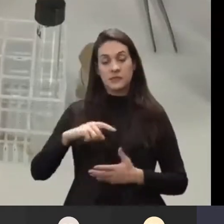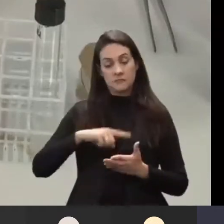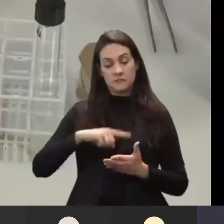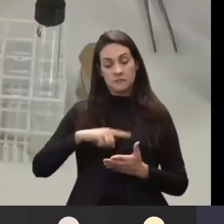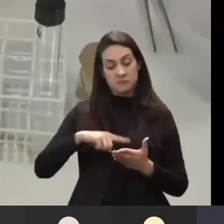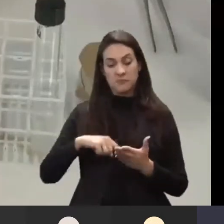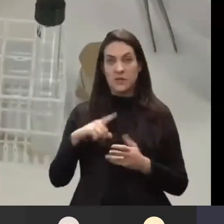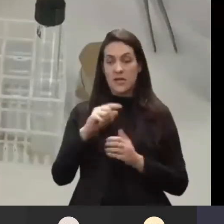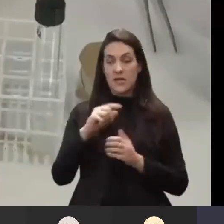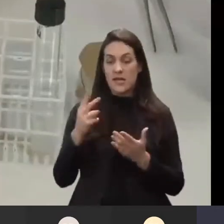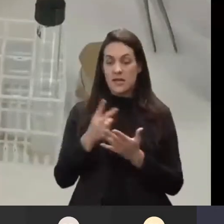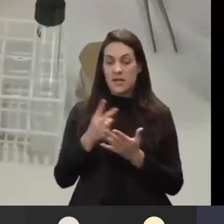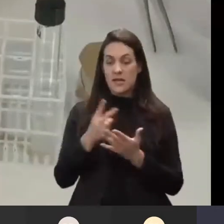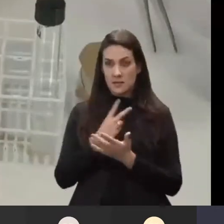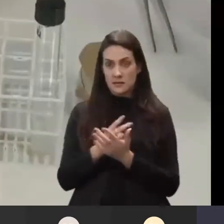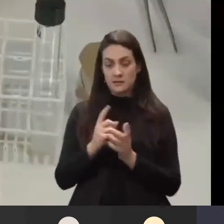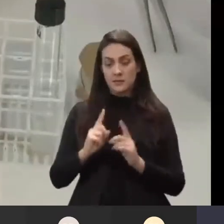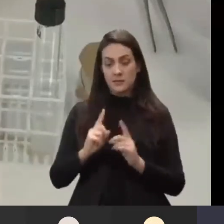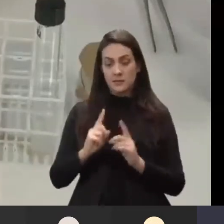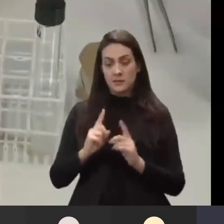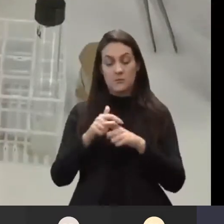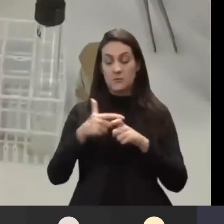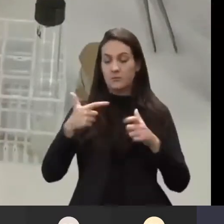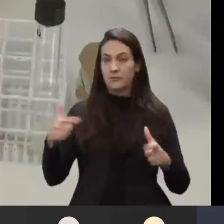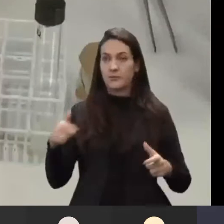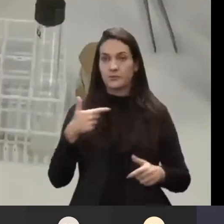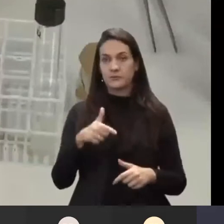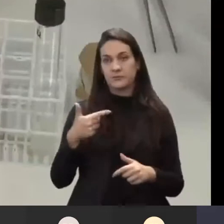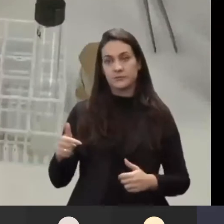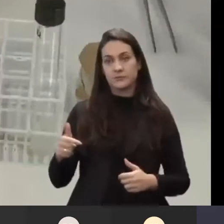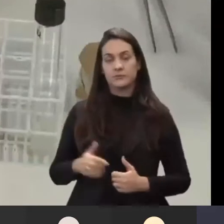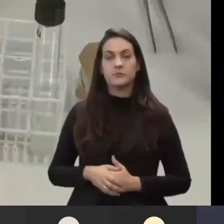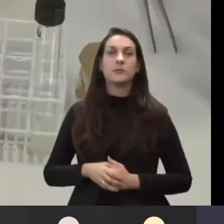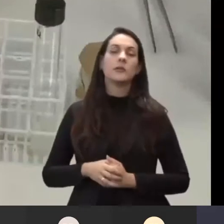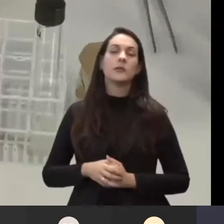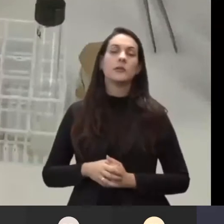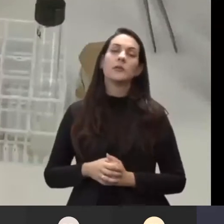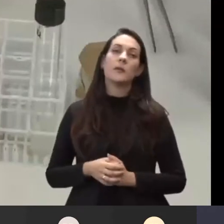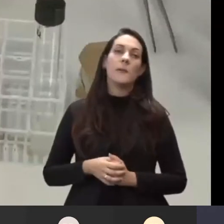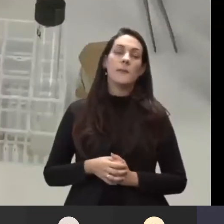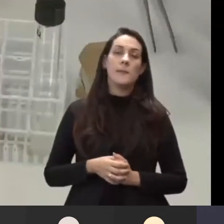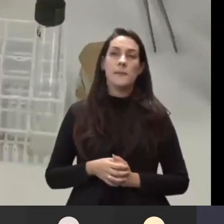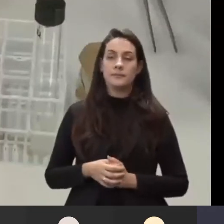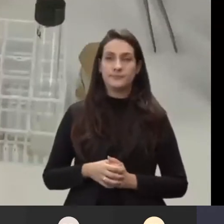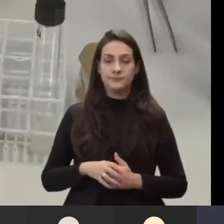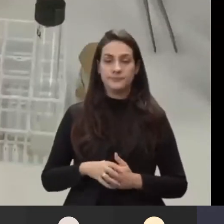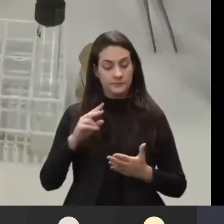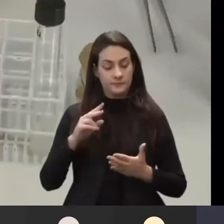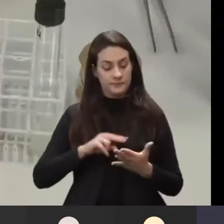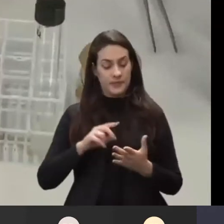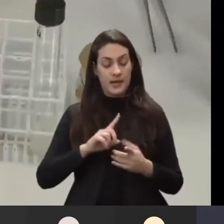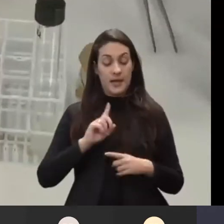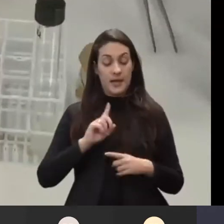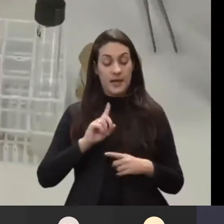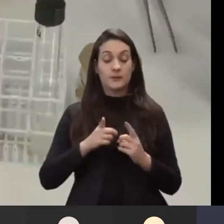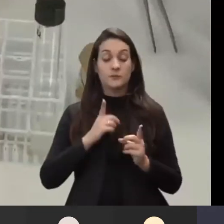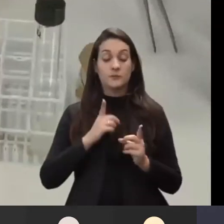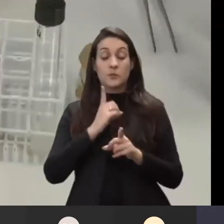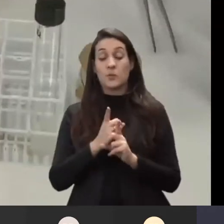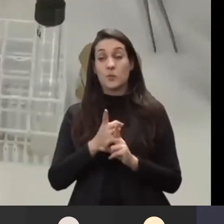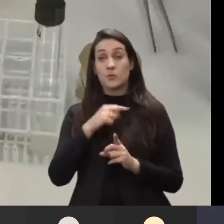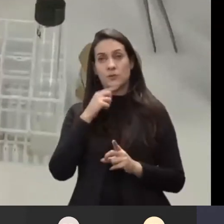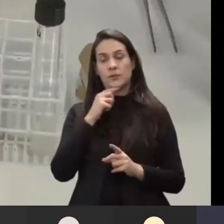vai crescer. Ou vai ter espaços ali sem crescimento. E aí, então, você não vai conseguir interpretar os seus